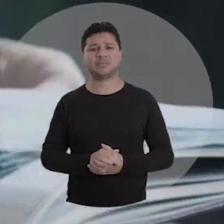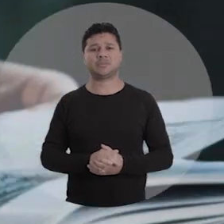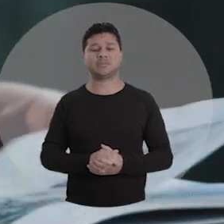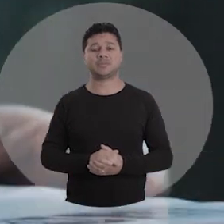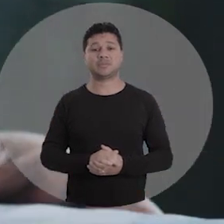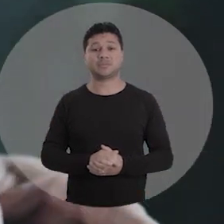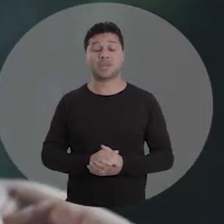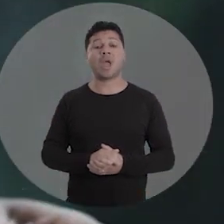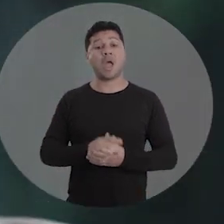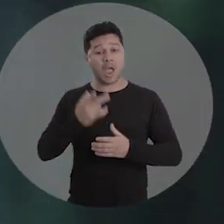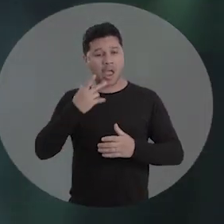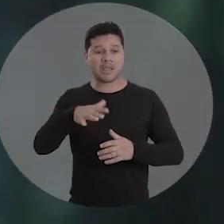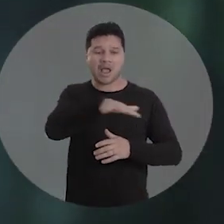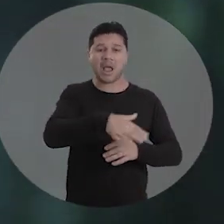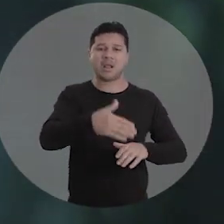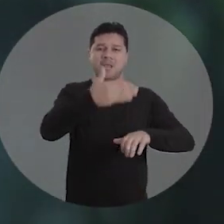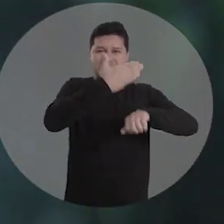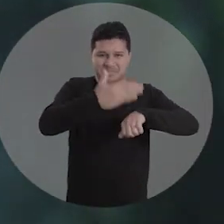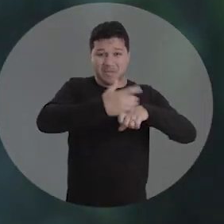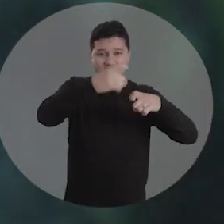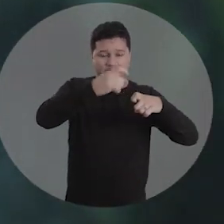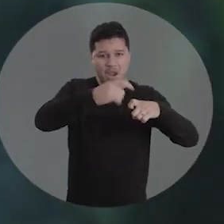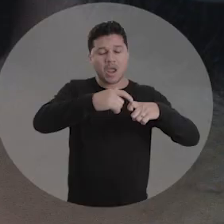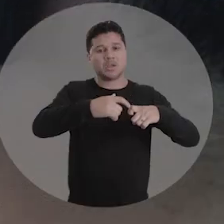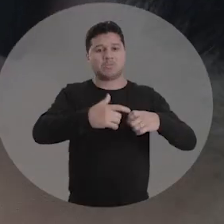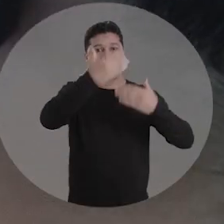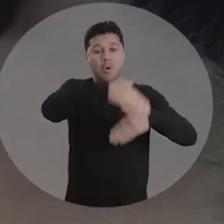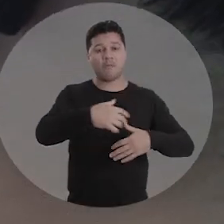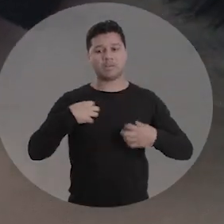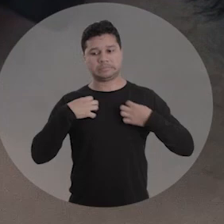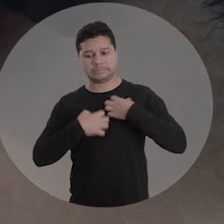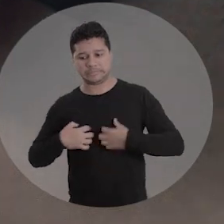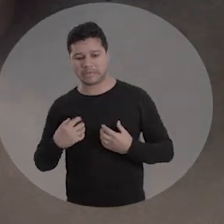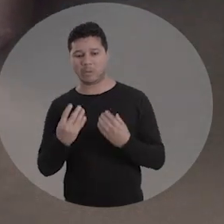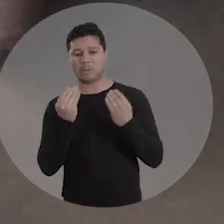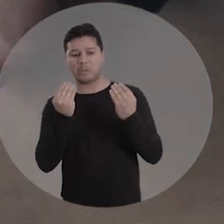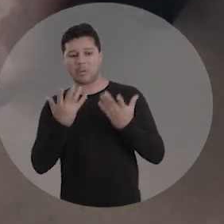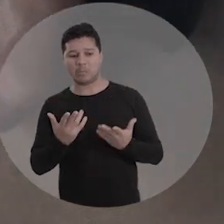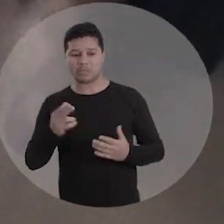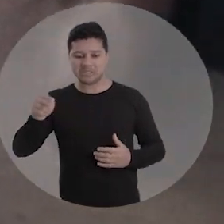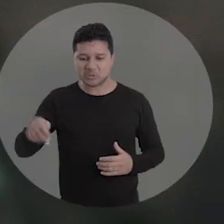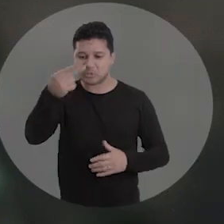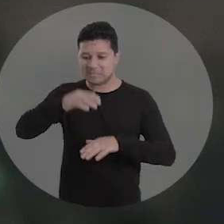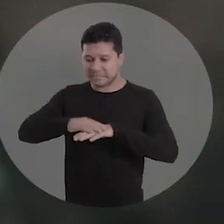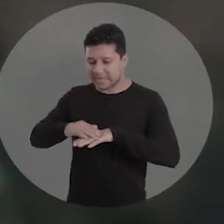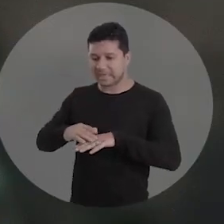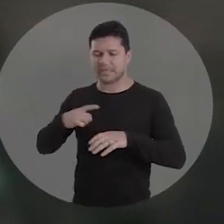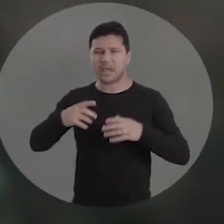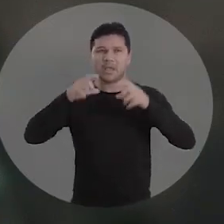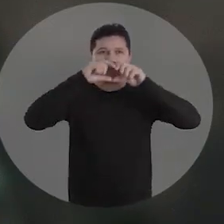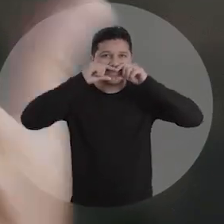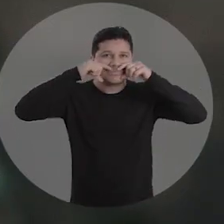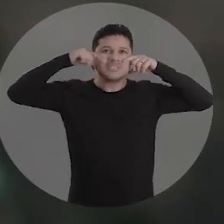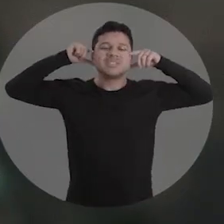antes de fazer a prova de residência médica ou muitas coisas né como é como fazer cirurgia já que existe uma máscara